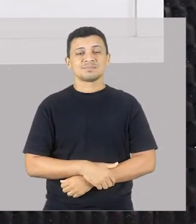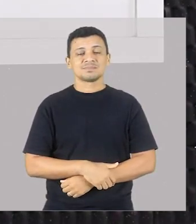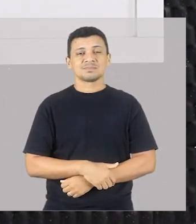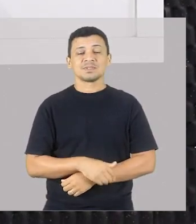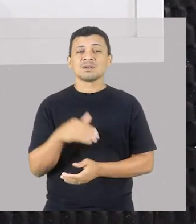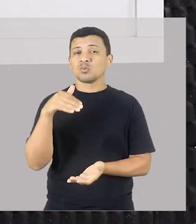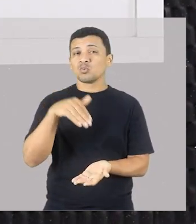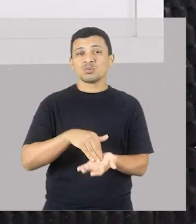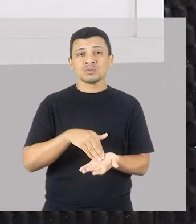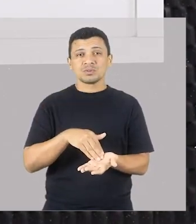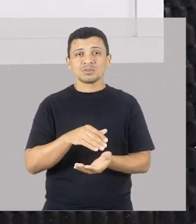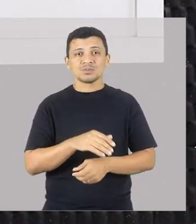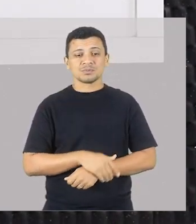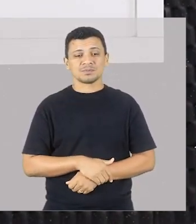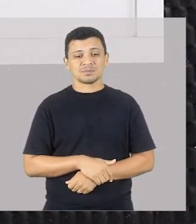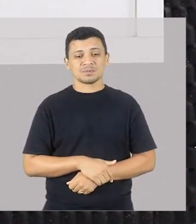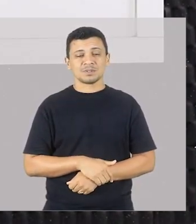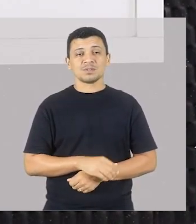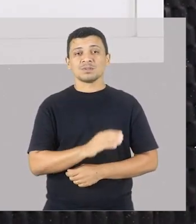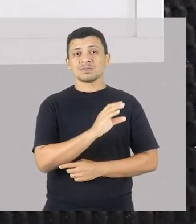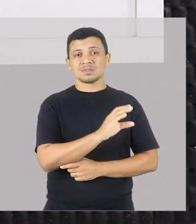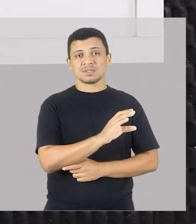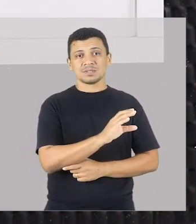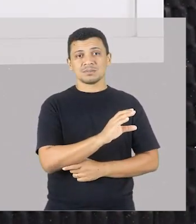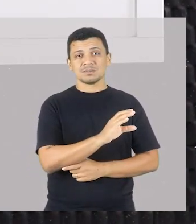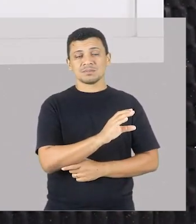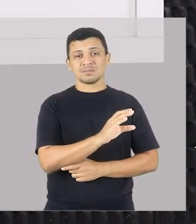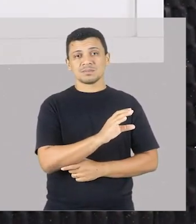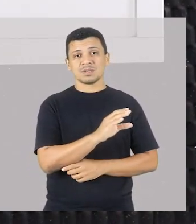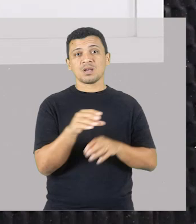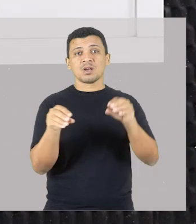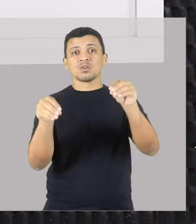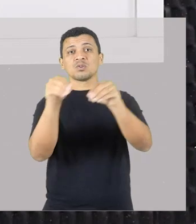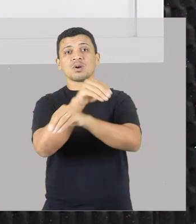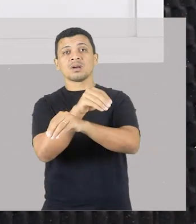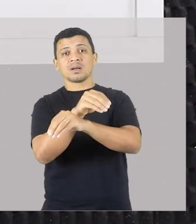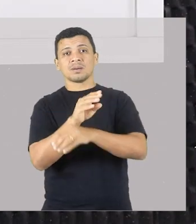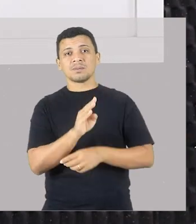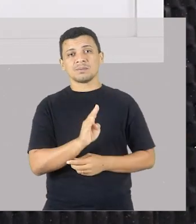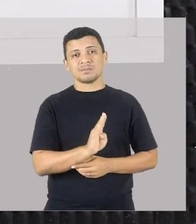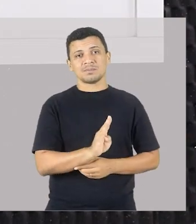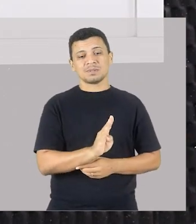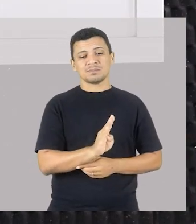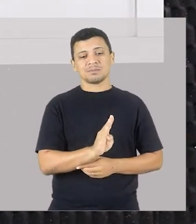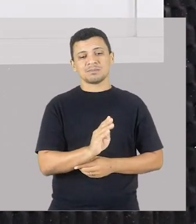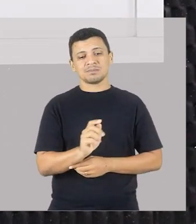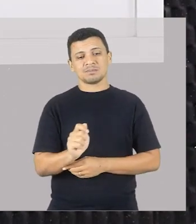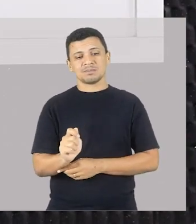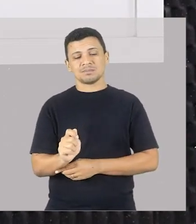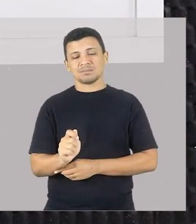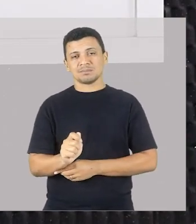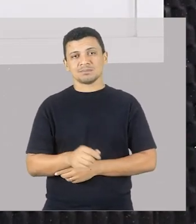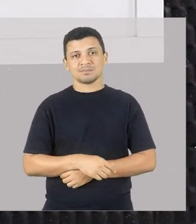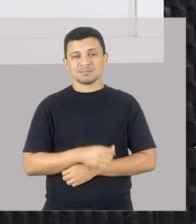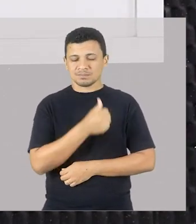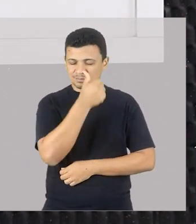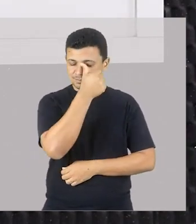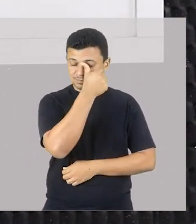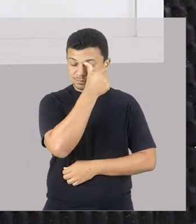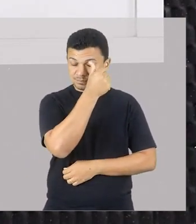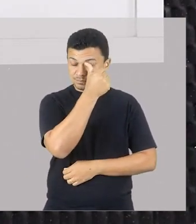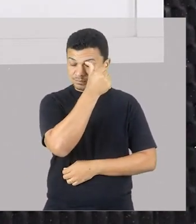E por último, né, vou manter o C e permutar o B com o A. Então você tem